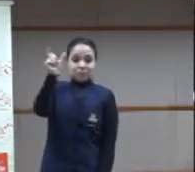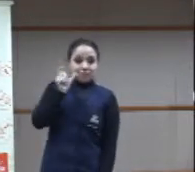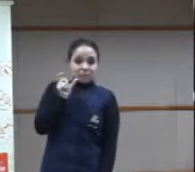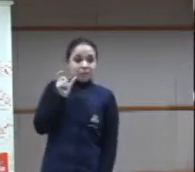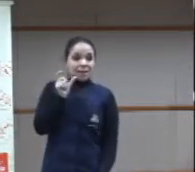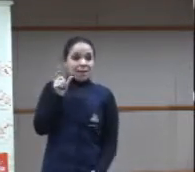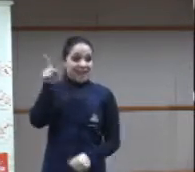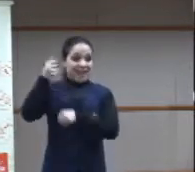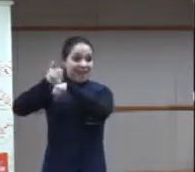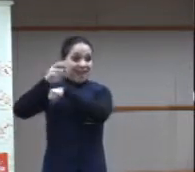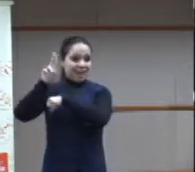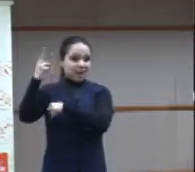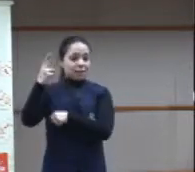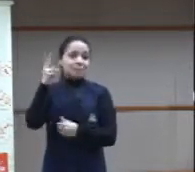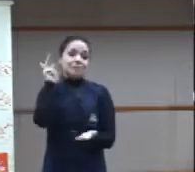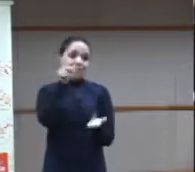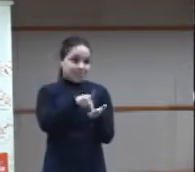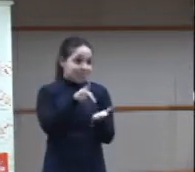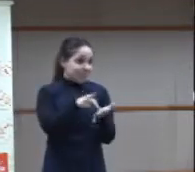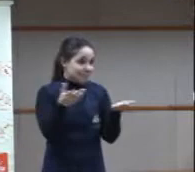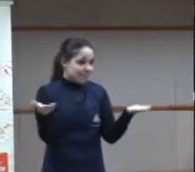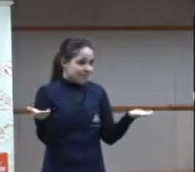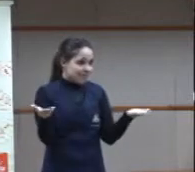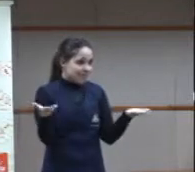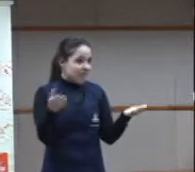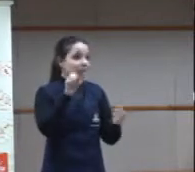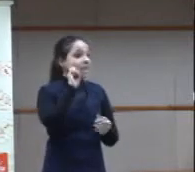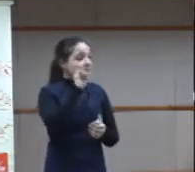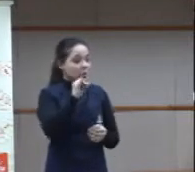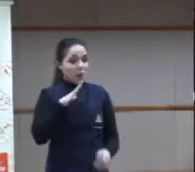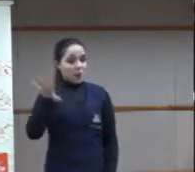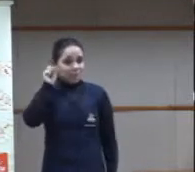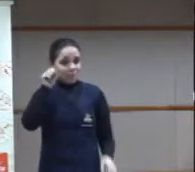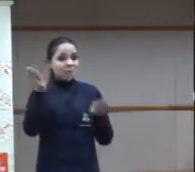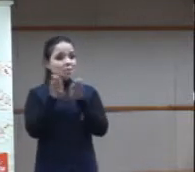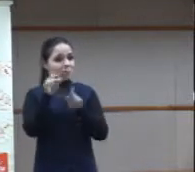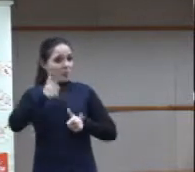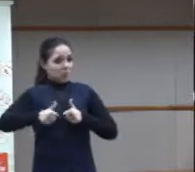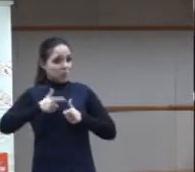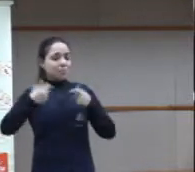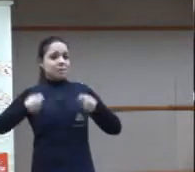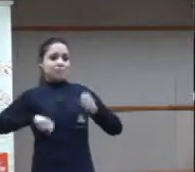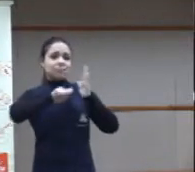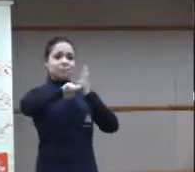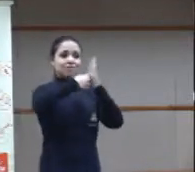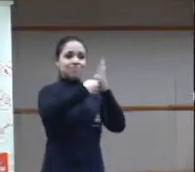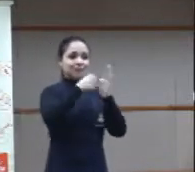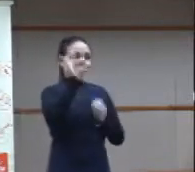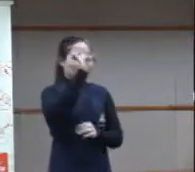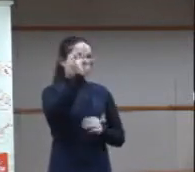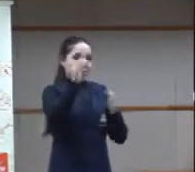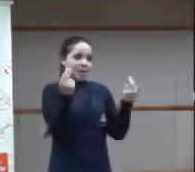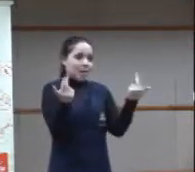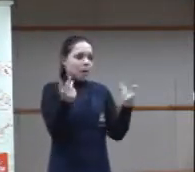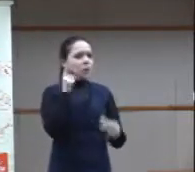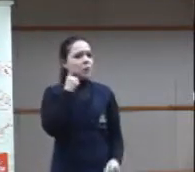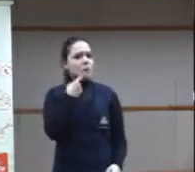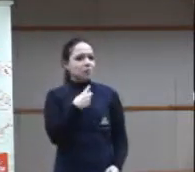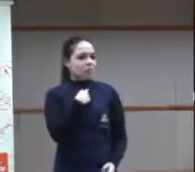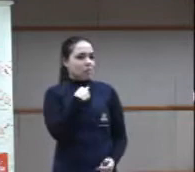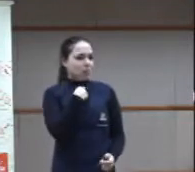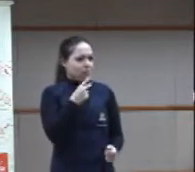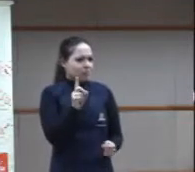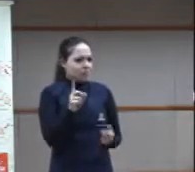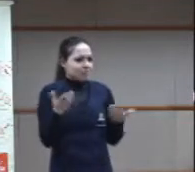é verdade, é ou não é? Se todos passam pelo mesmo processo, por que que o aluno surdo não